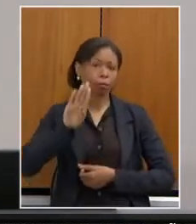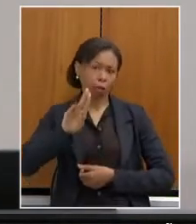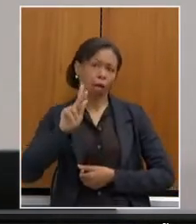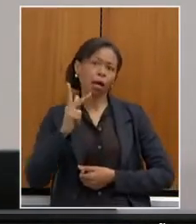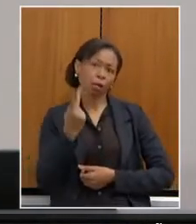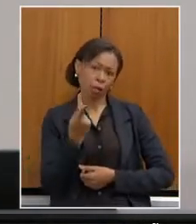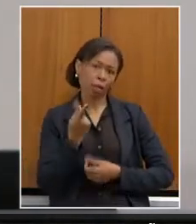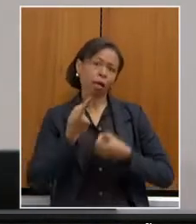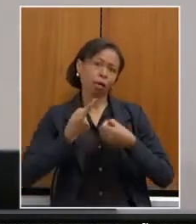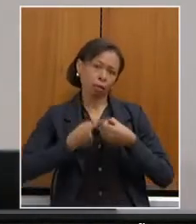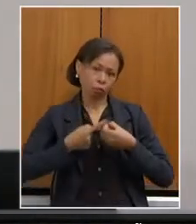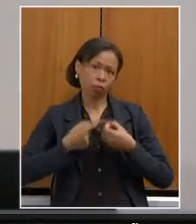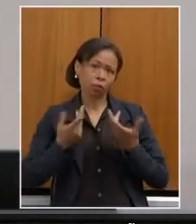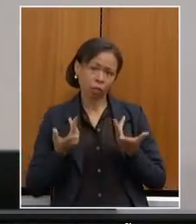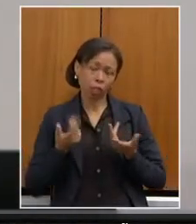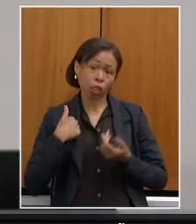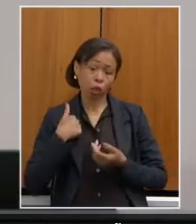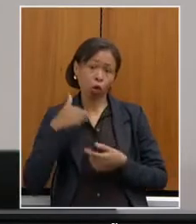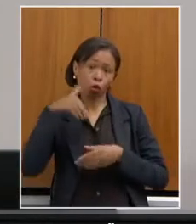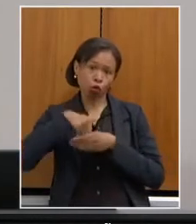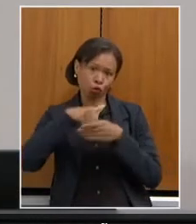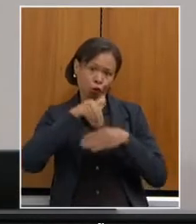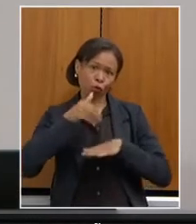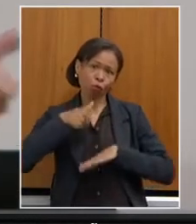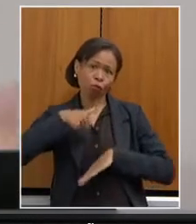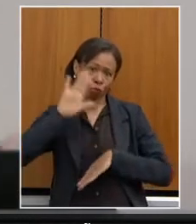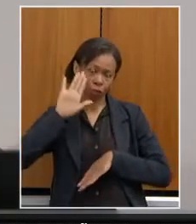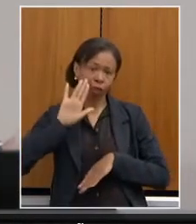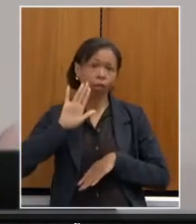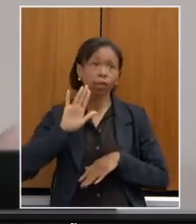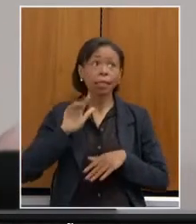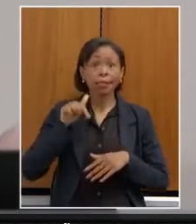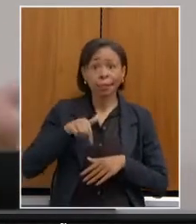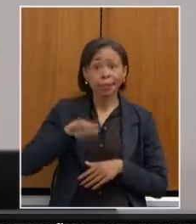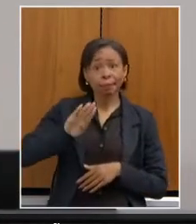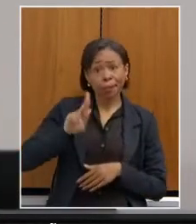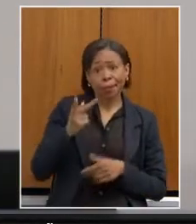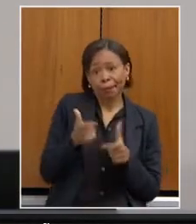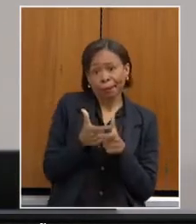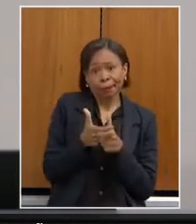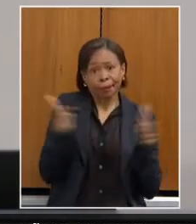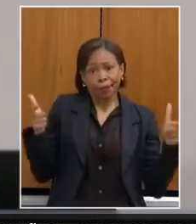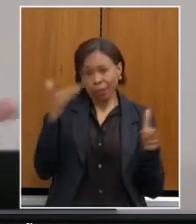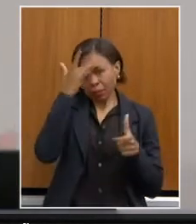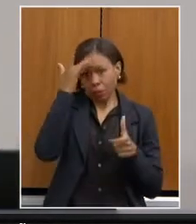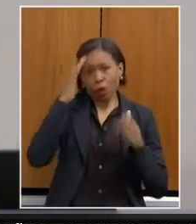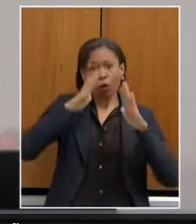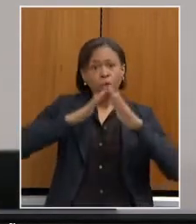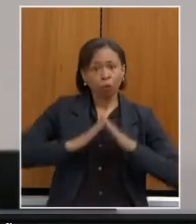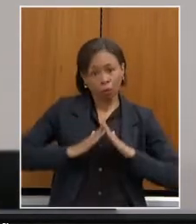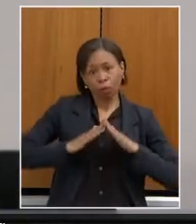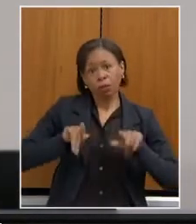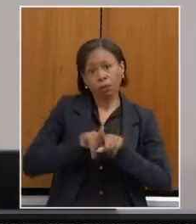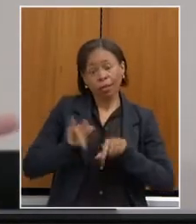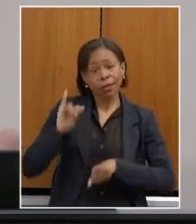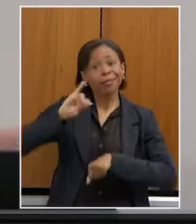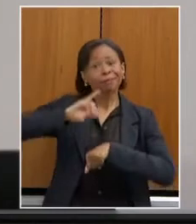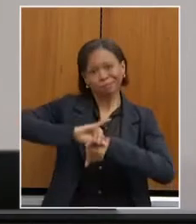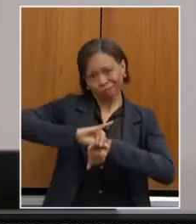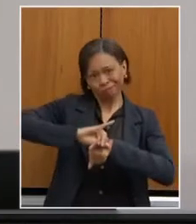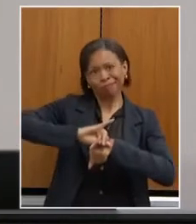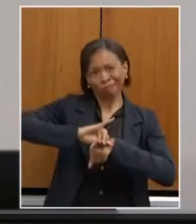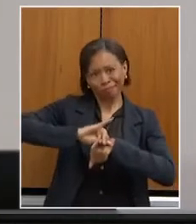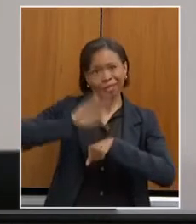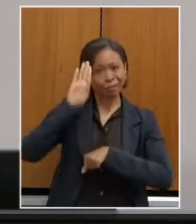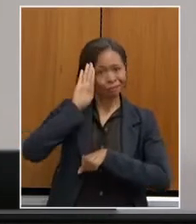cidade que tem um impacto muito grande na vida de todos os mineiros, não só daqueles que moram aqui, mas é a capital do Estado, é o polo